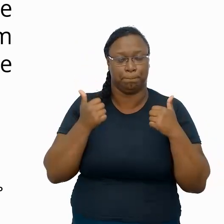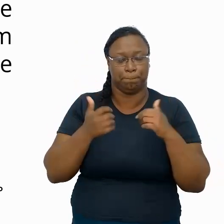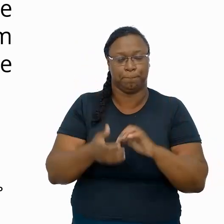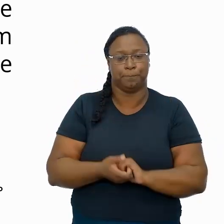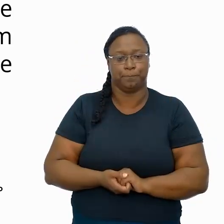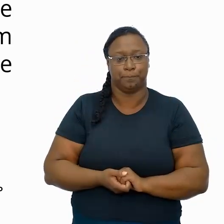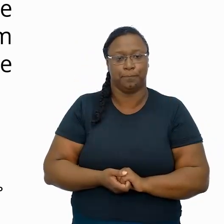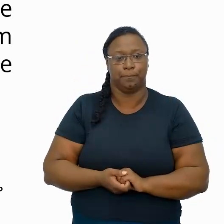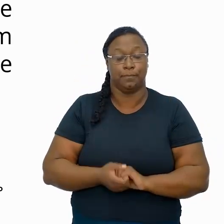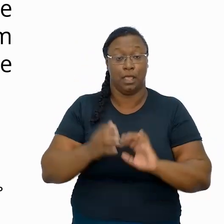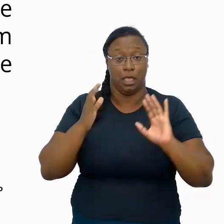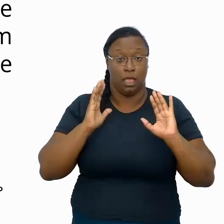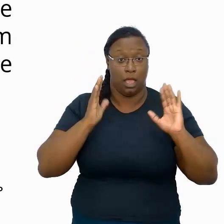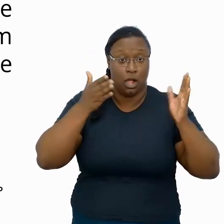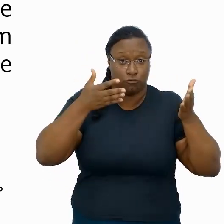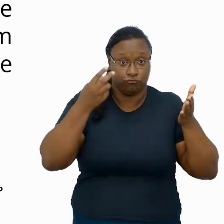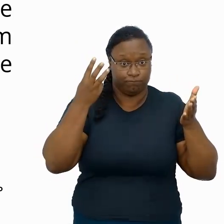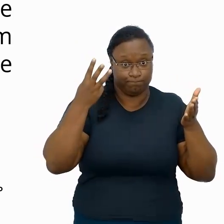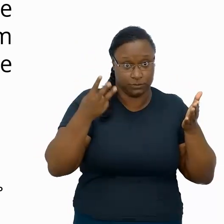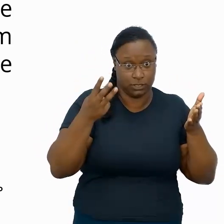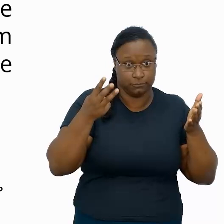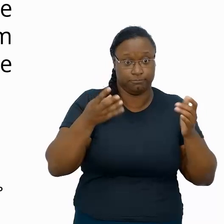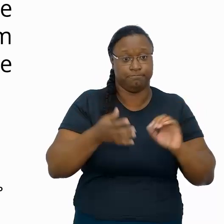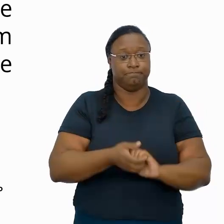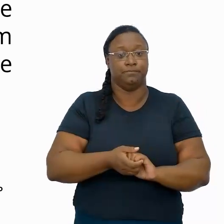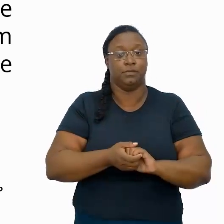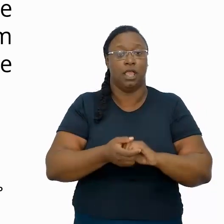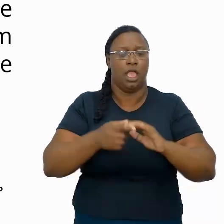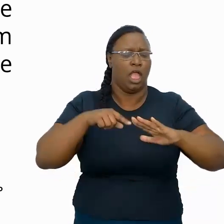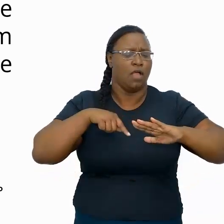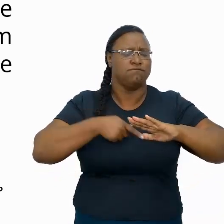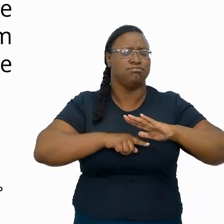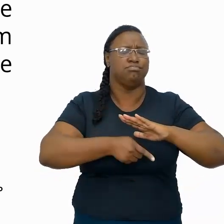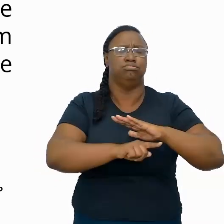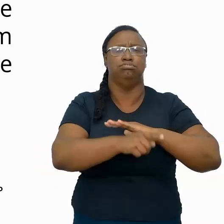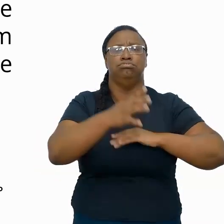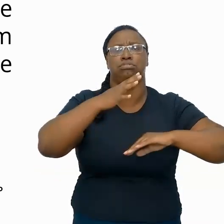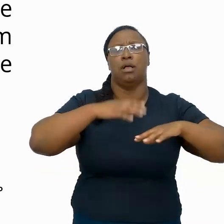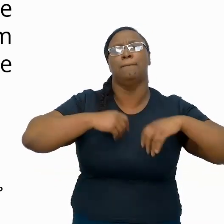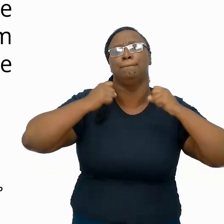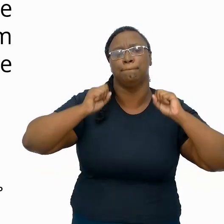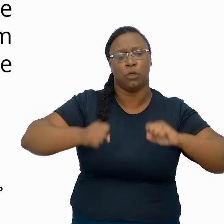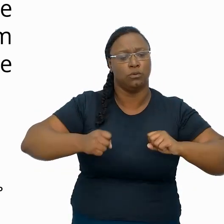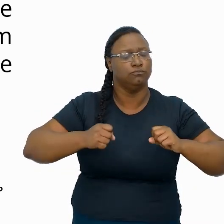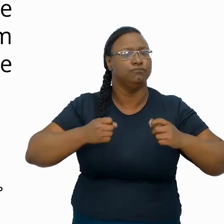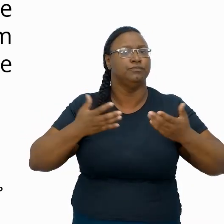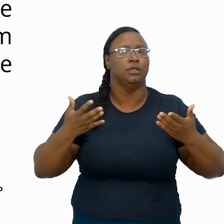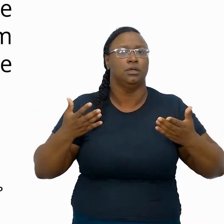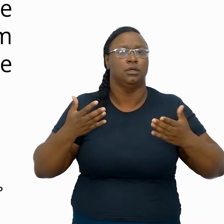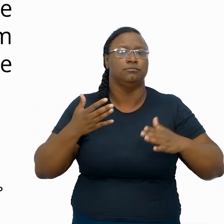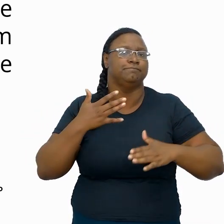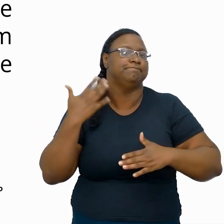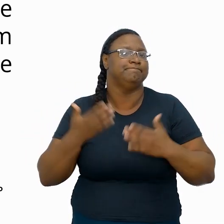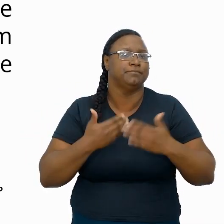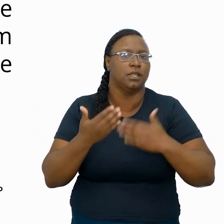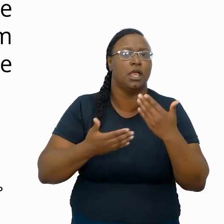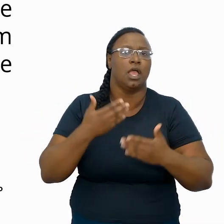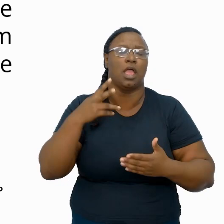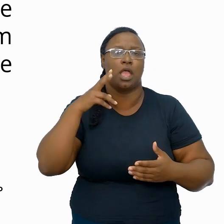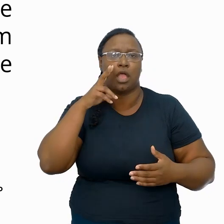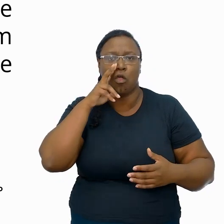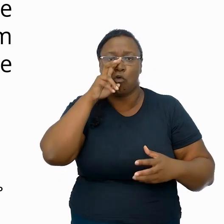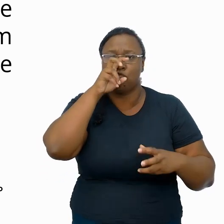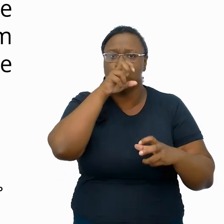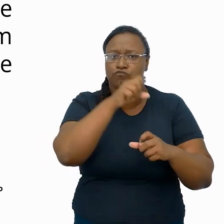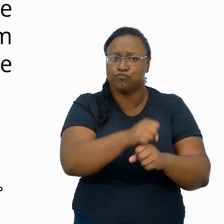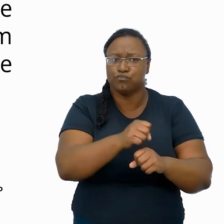O terceiro objetivo é explorar possibilidades de aprendizagem presentes na sequência de atividades 3, enfatizando o nosso eixo formativo,